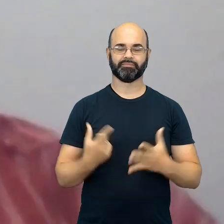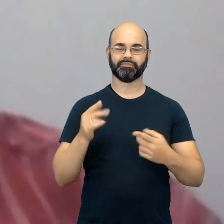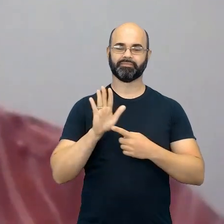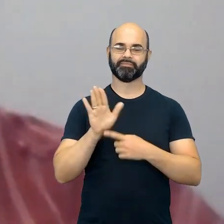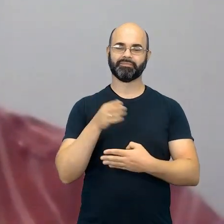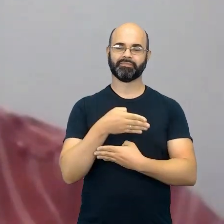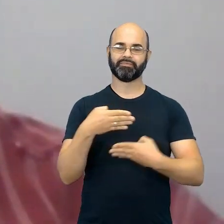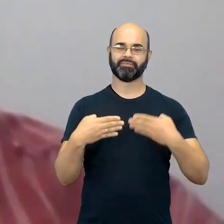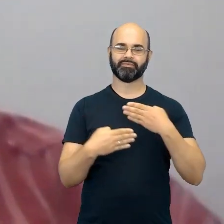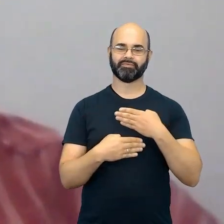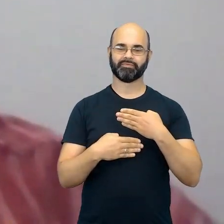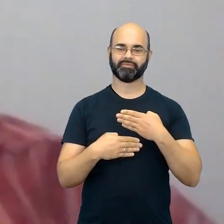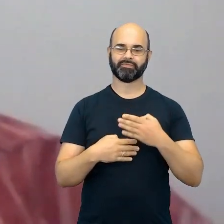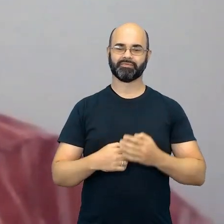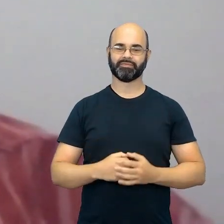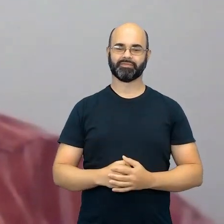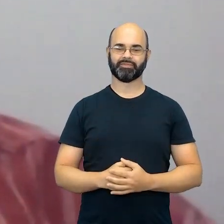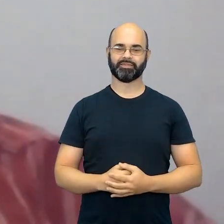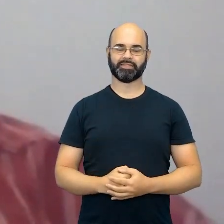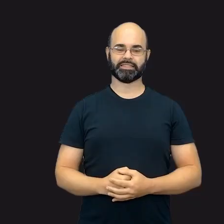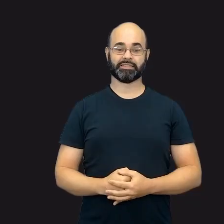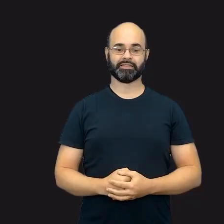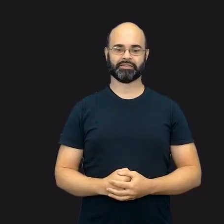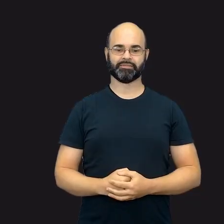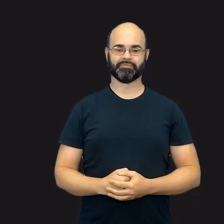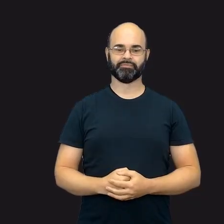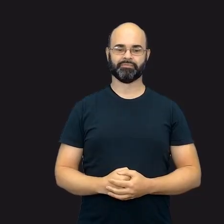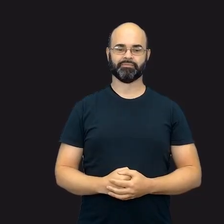PowerPoint. Vamos lá.